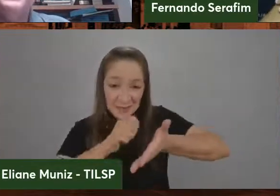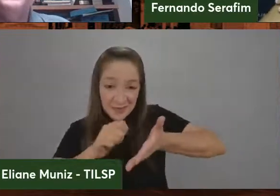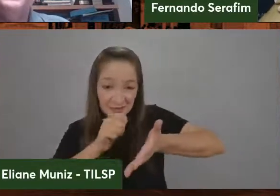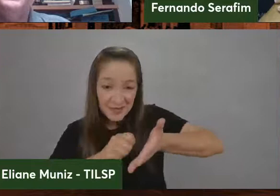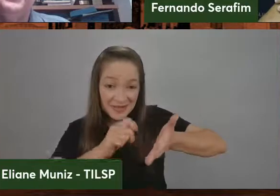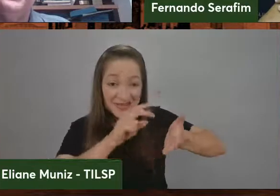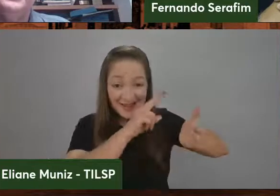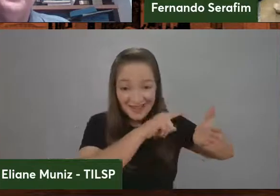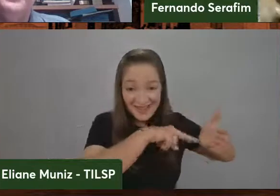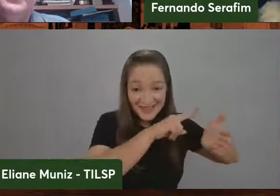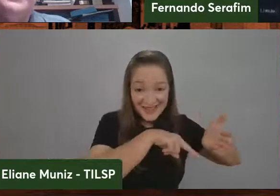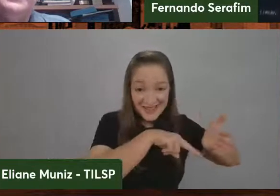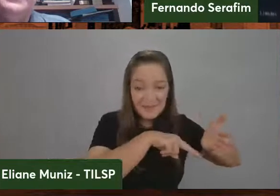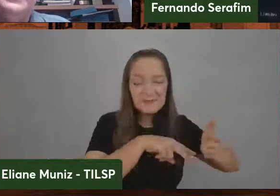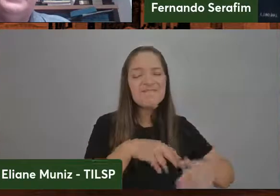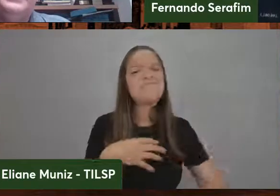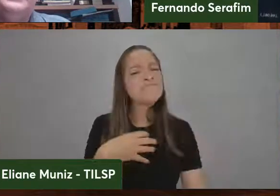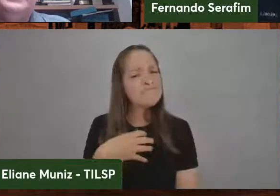muito sentido.